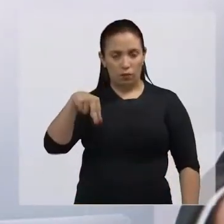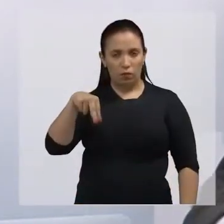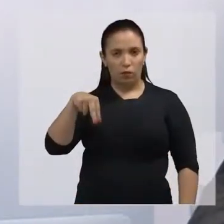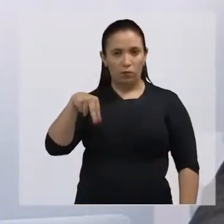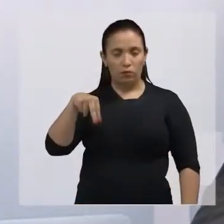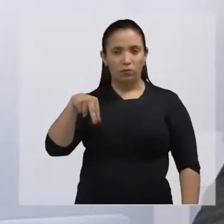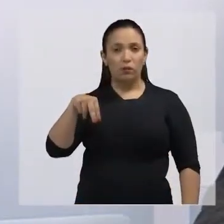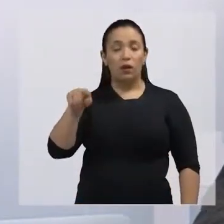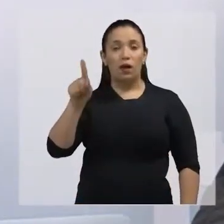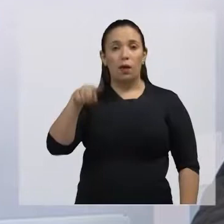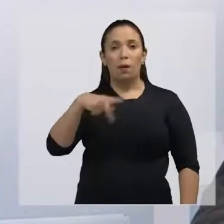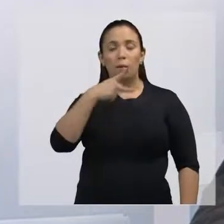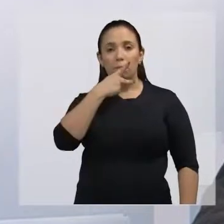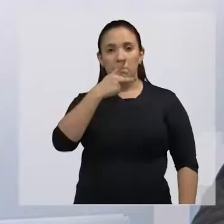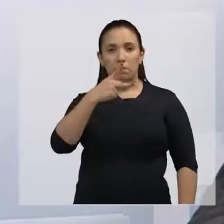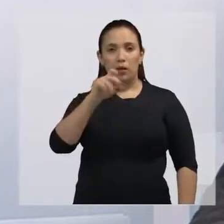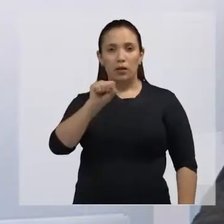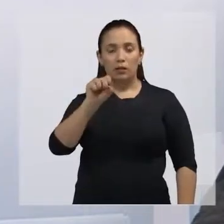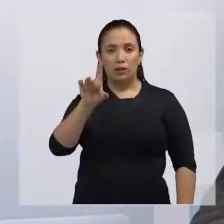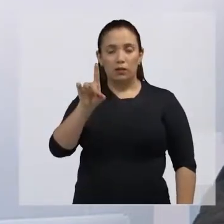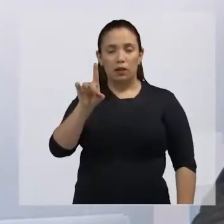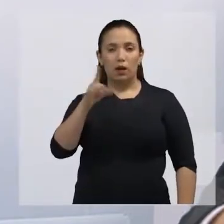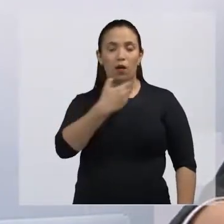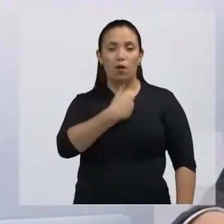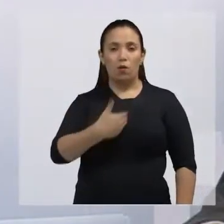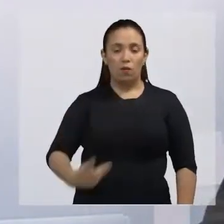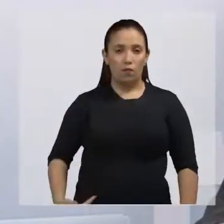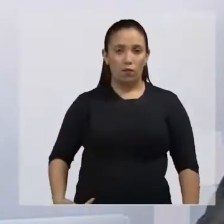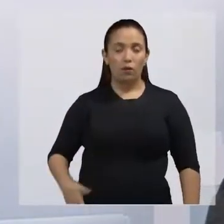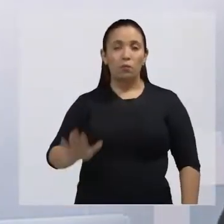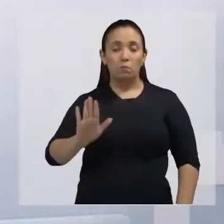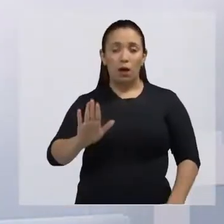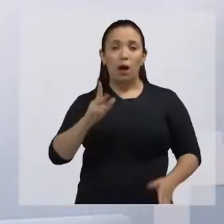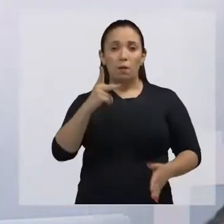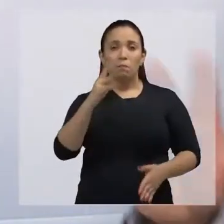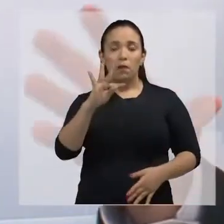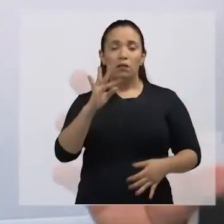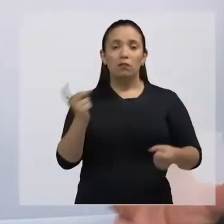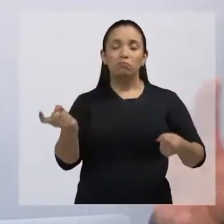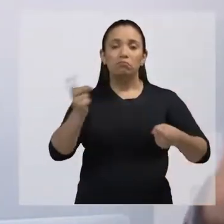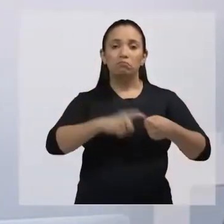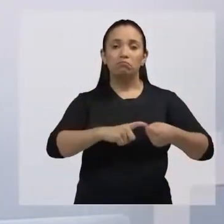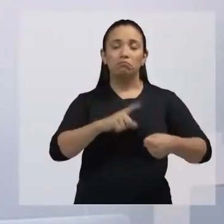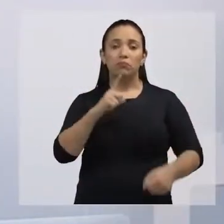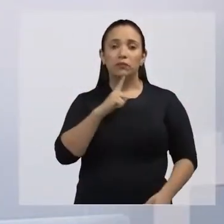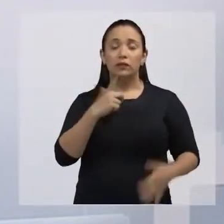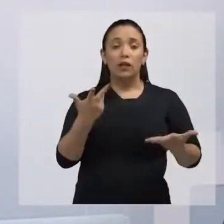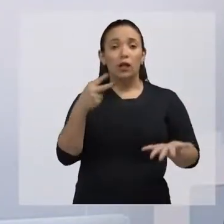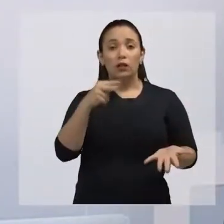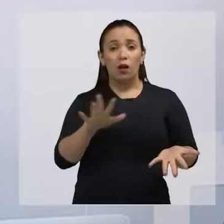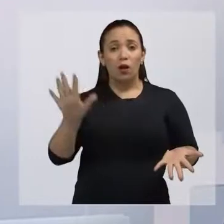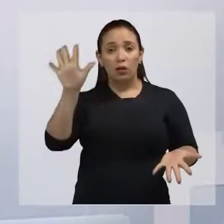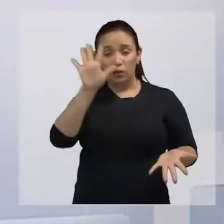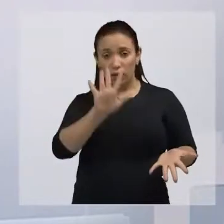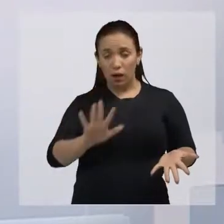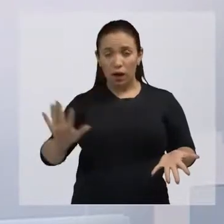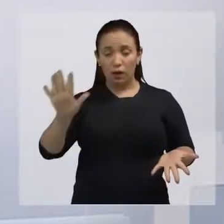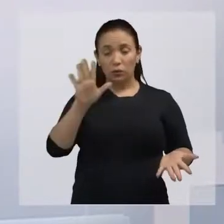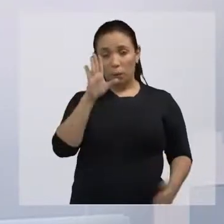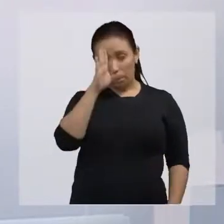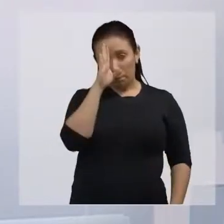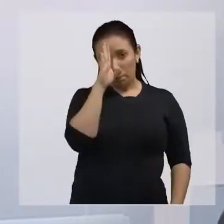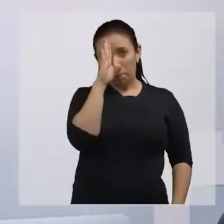O PSD, governado pelo PSD, mas o PT também faz parte do governo. Em síntese, no Nordeste